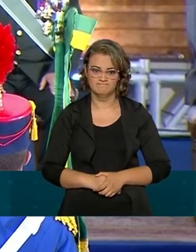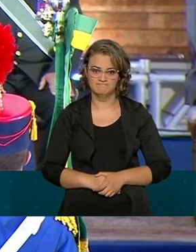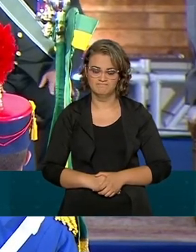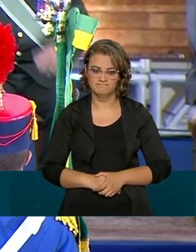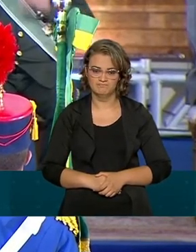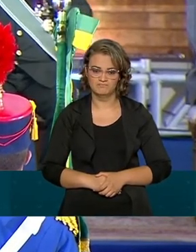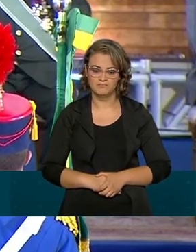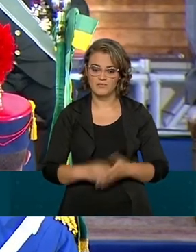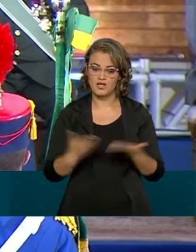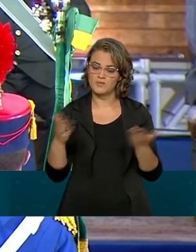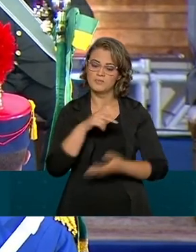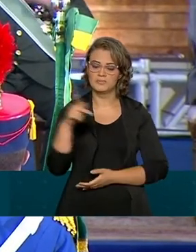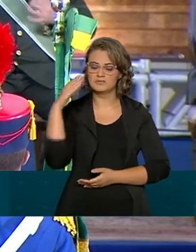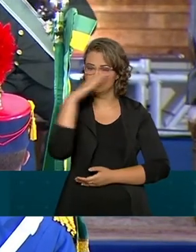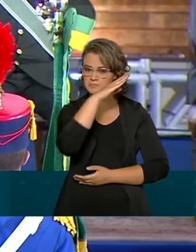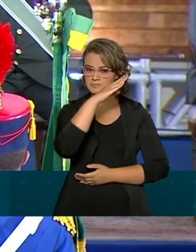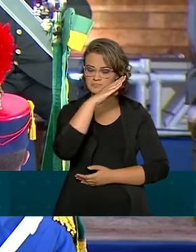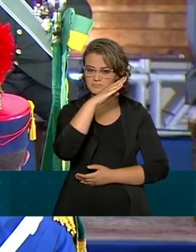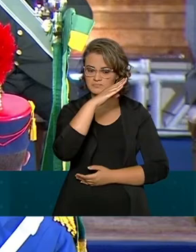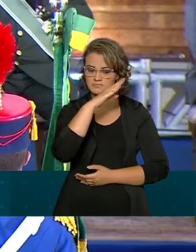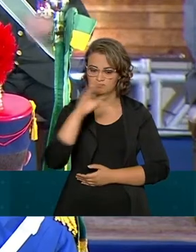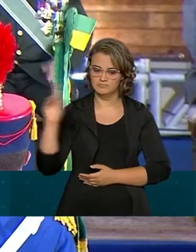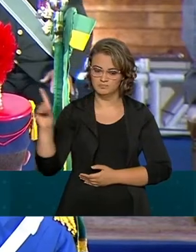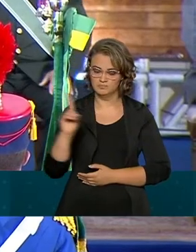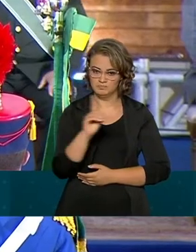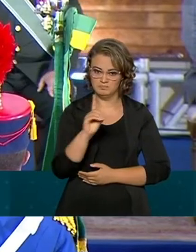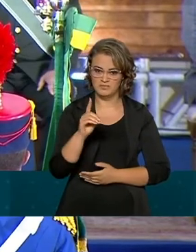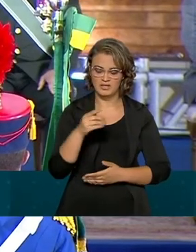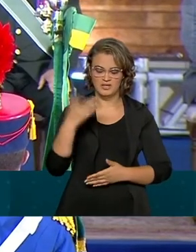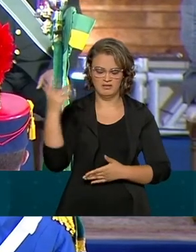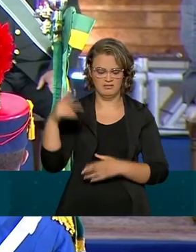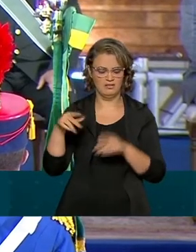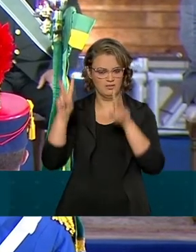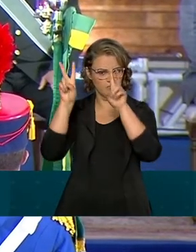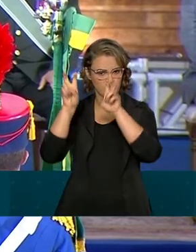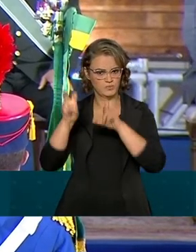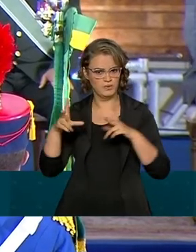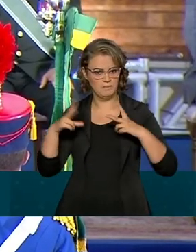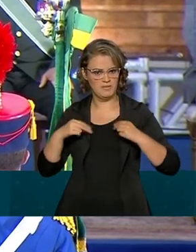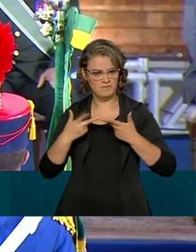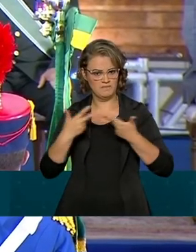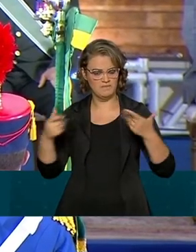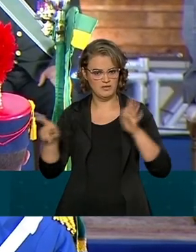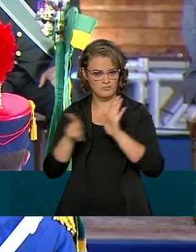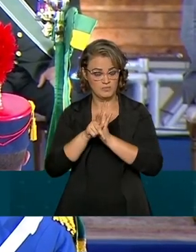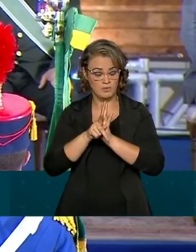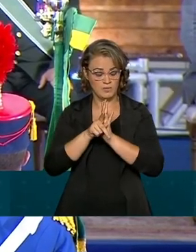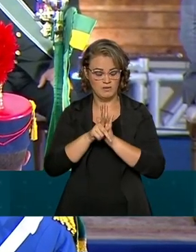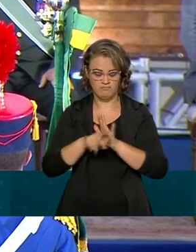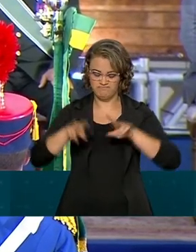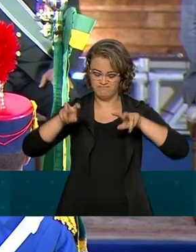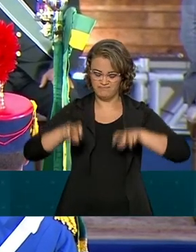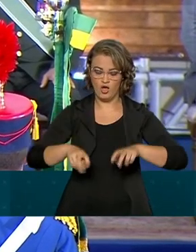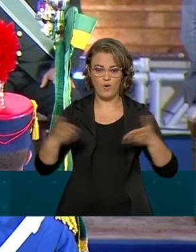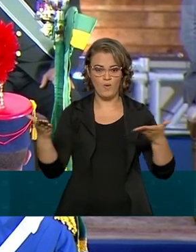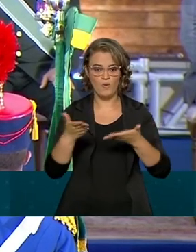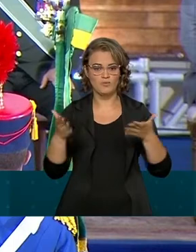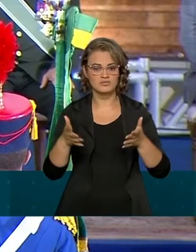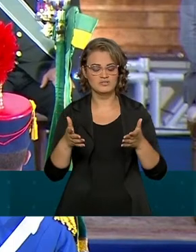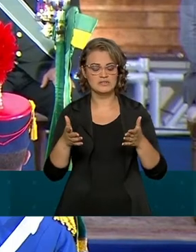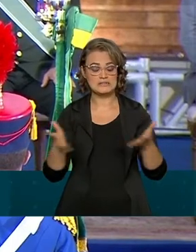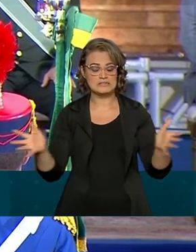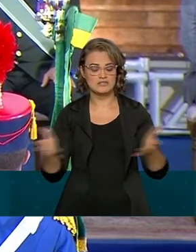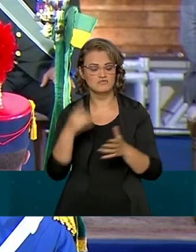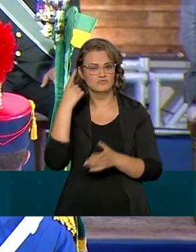e o Presidente da República no uso da atribuição que lhe confere a Constituição Federal resolveu promover a